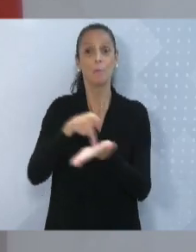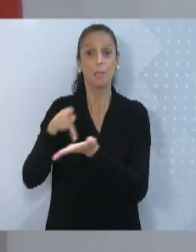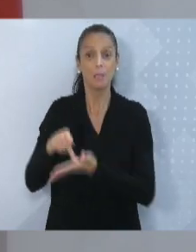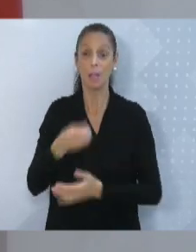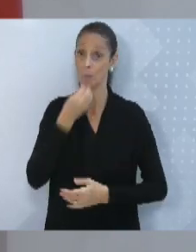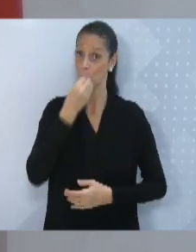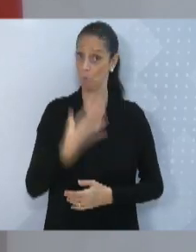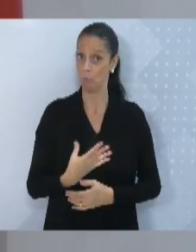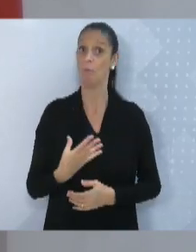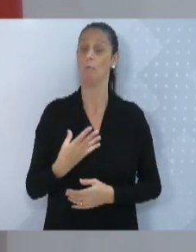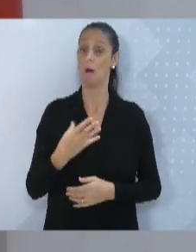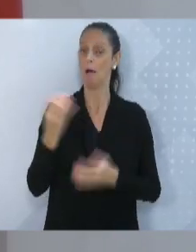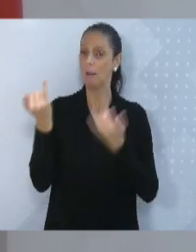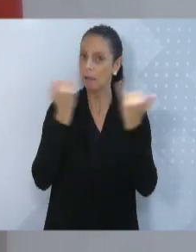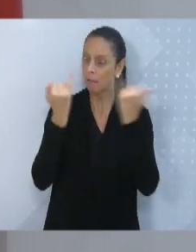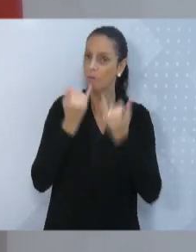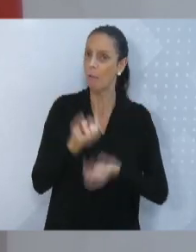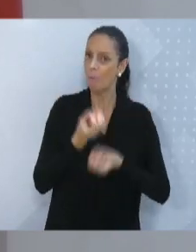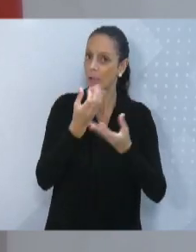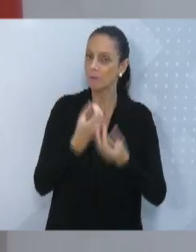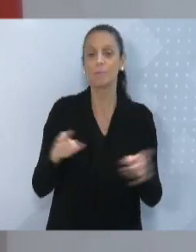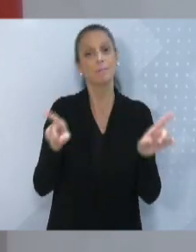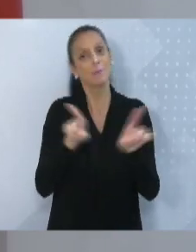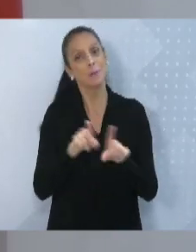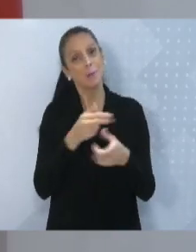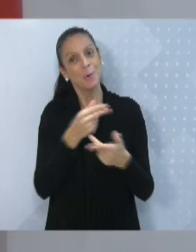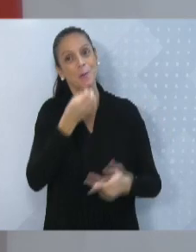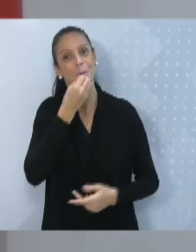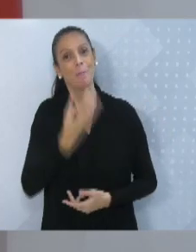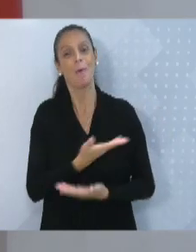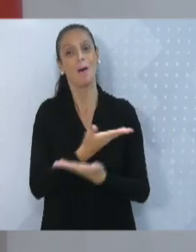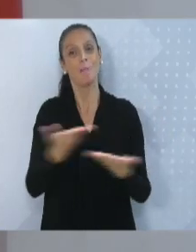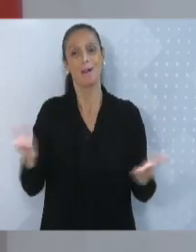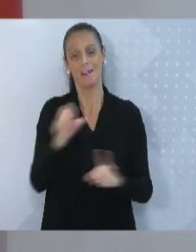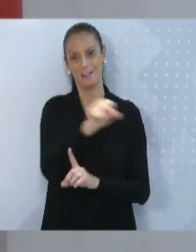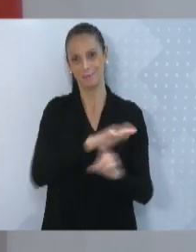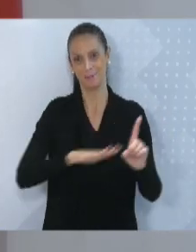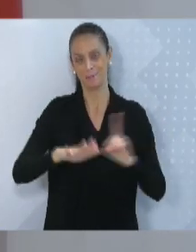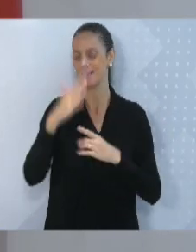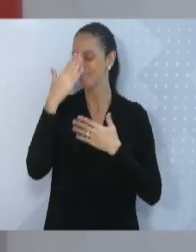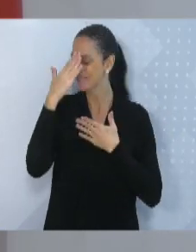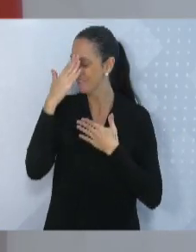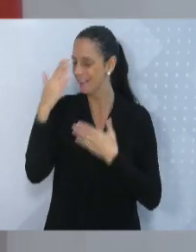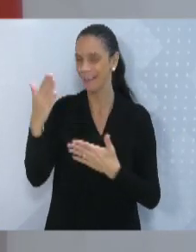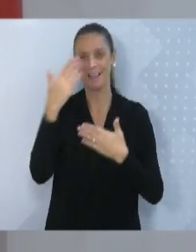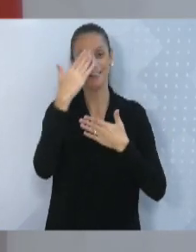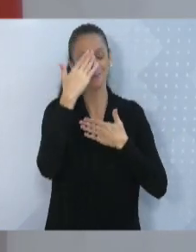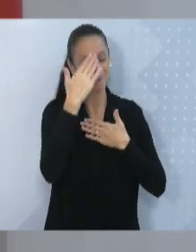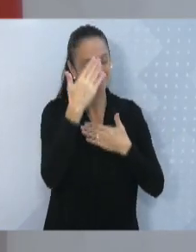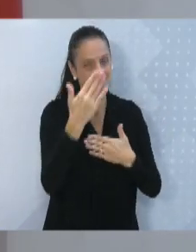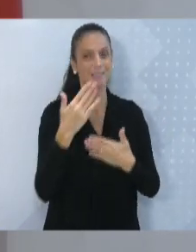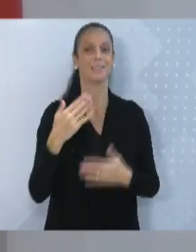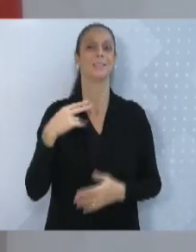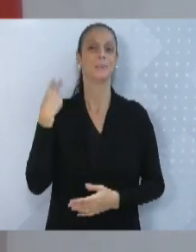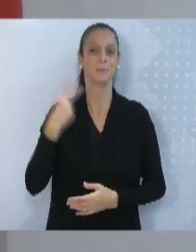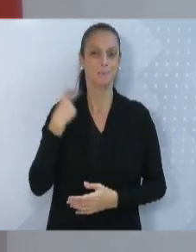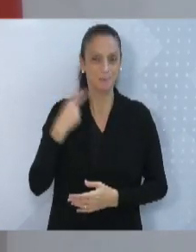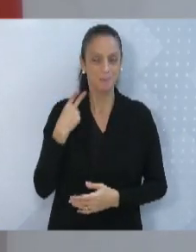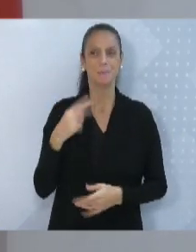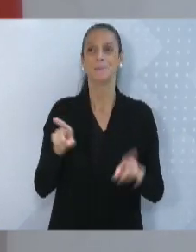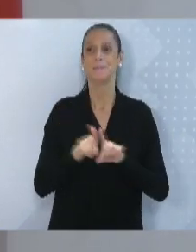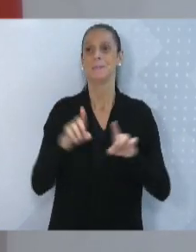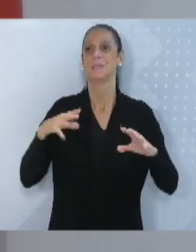e também de alguma forma coisas boas para nossa sociedade gente muito obrigada obrigada vereadora obrigada